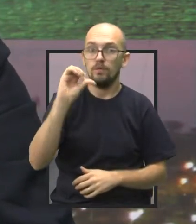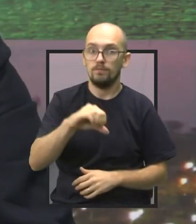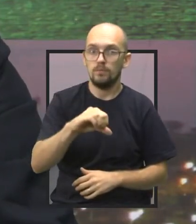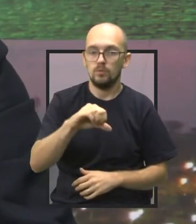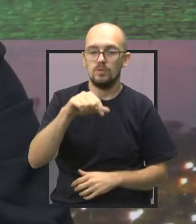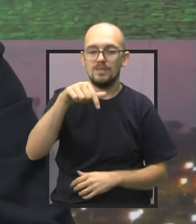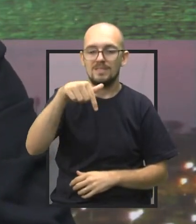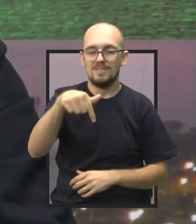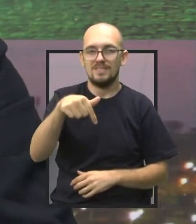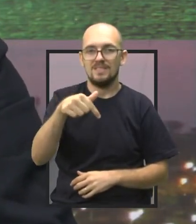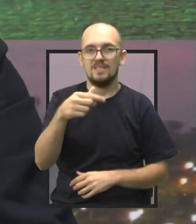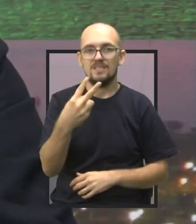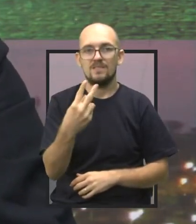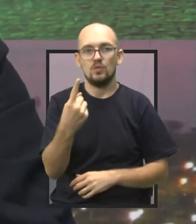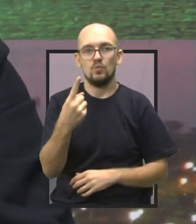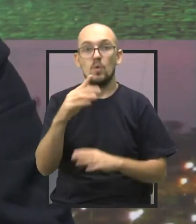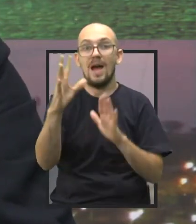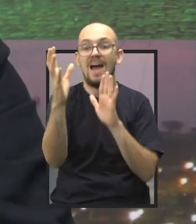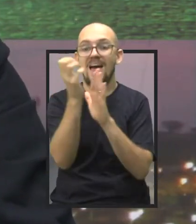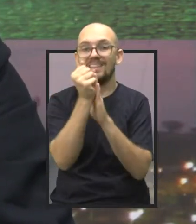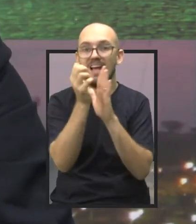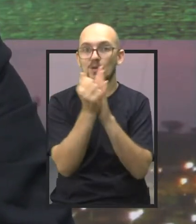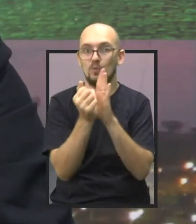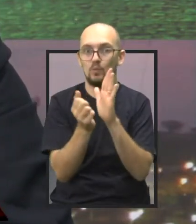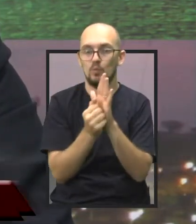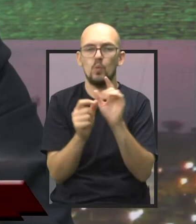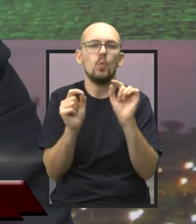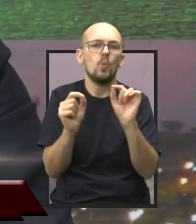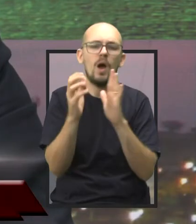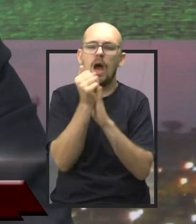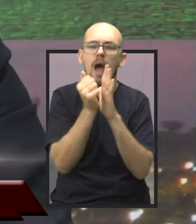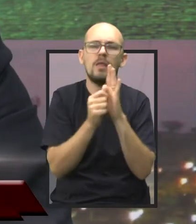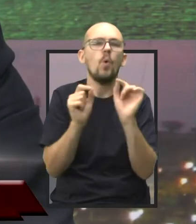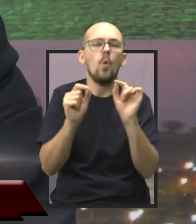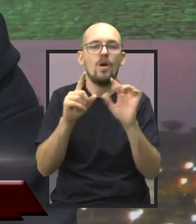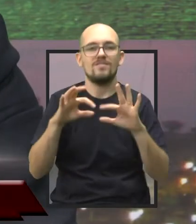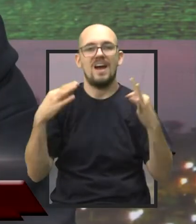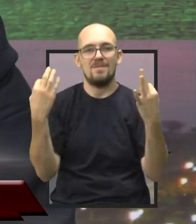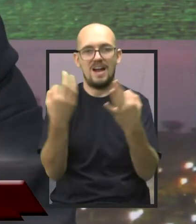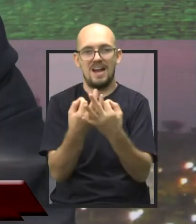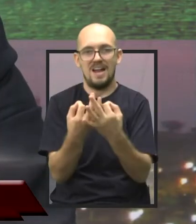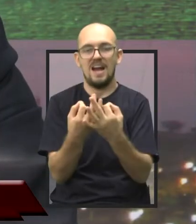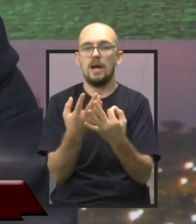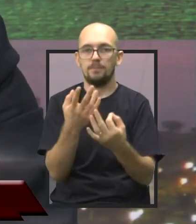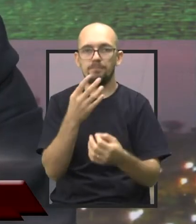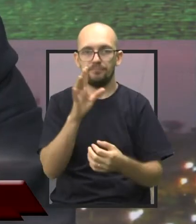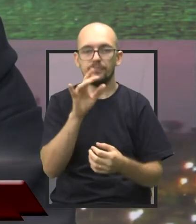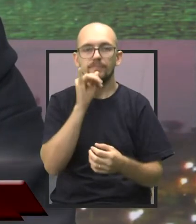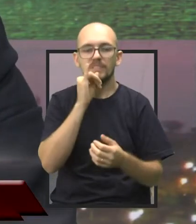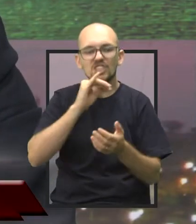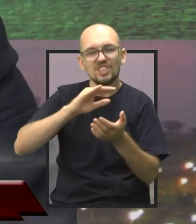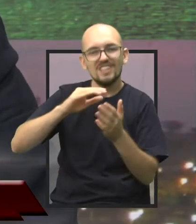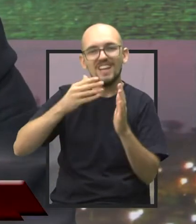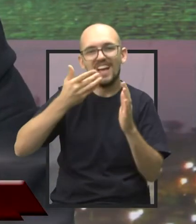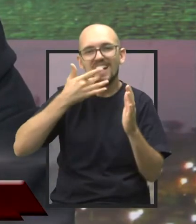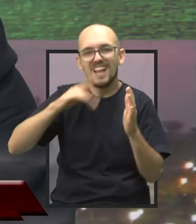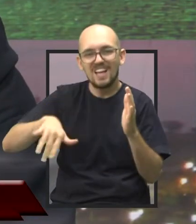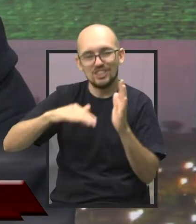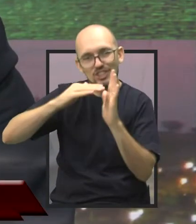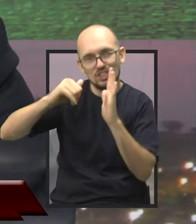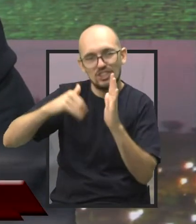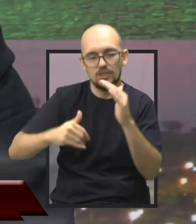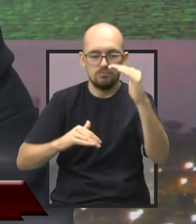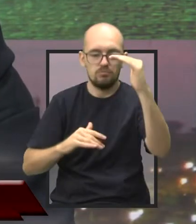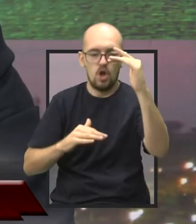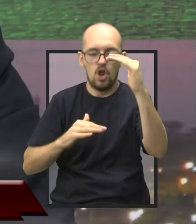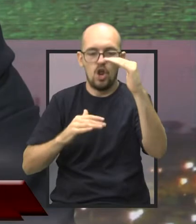9.721 cadastros. Os cadastros compreendem família, perfeito? Eu tirando crianças de 0 a 17